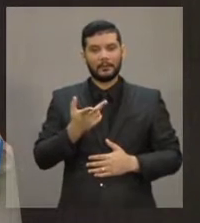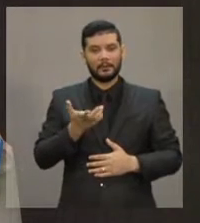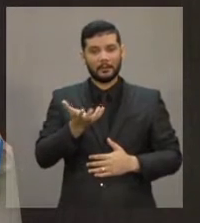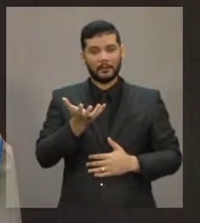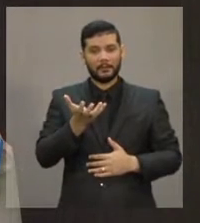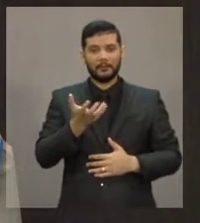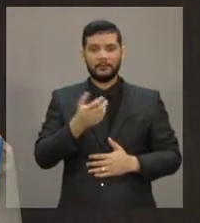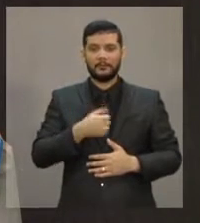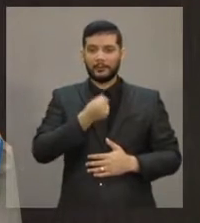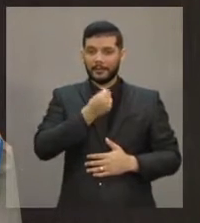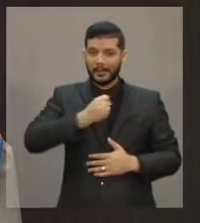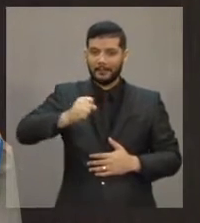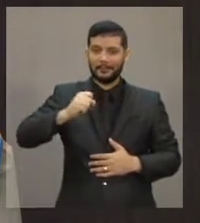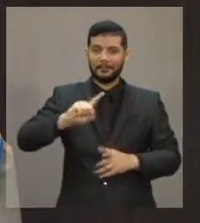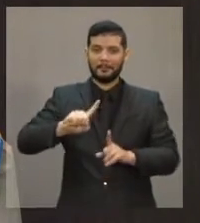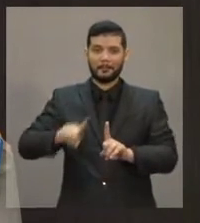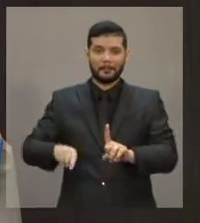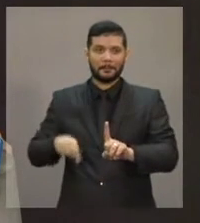que há